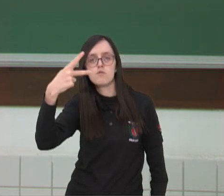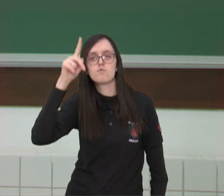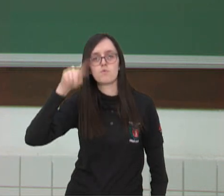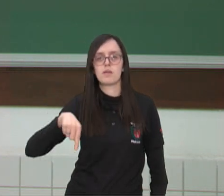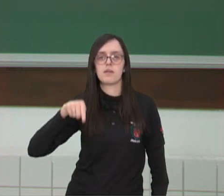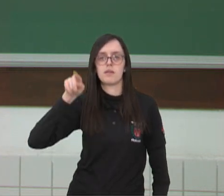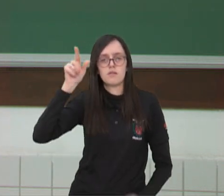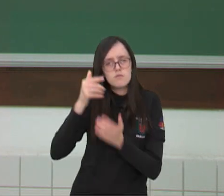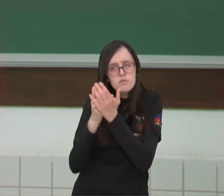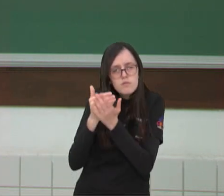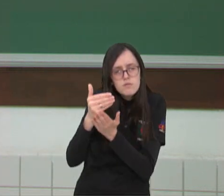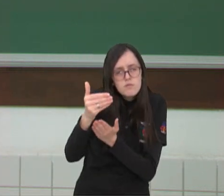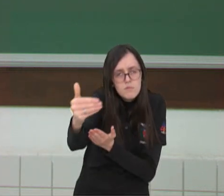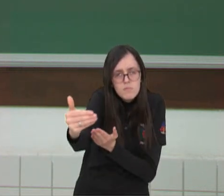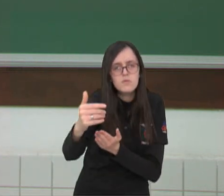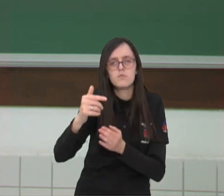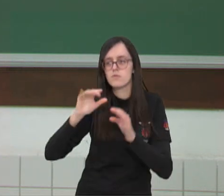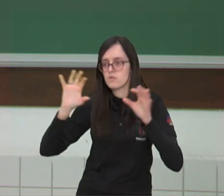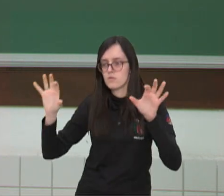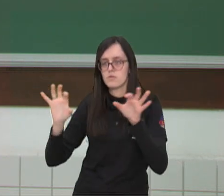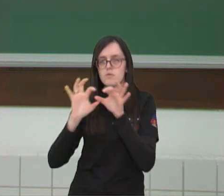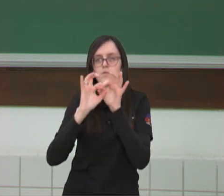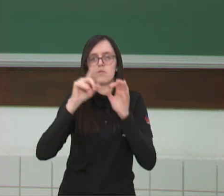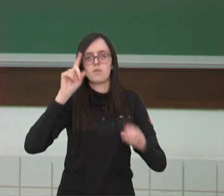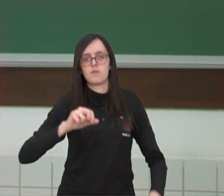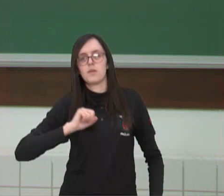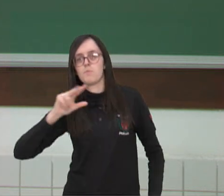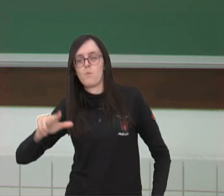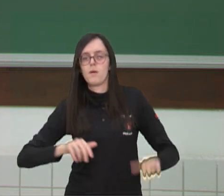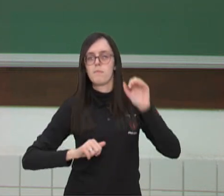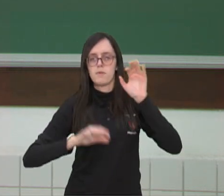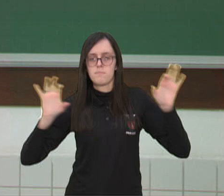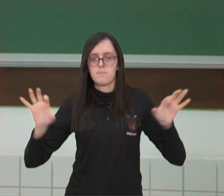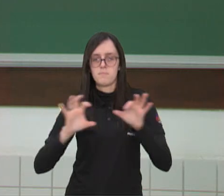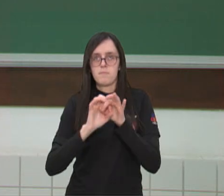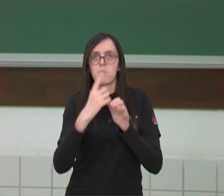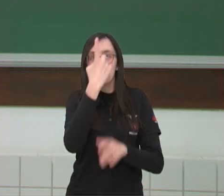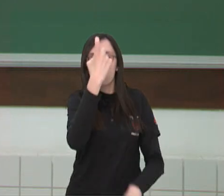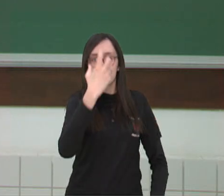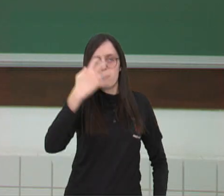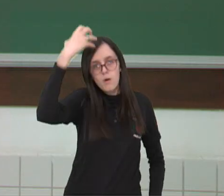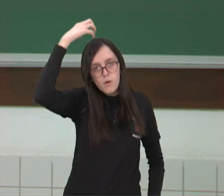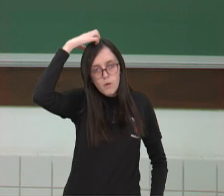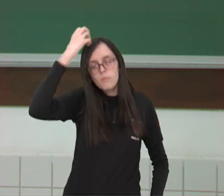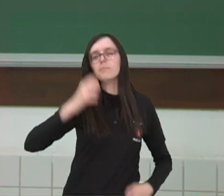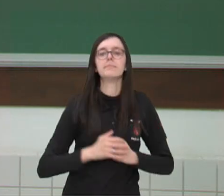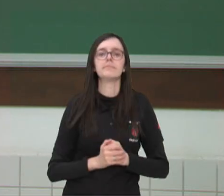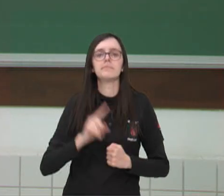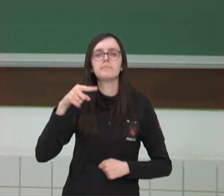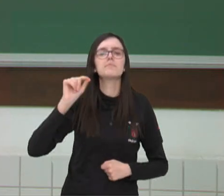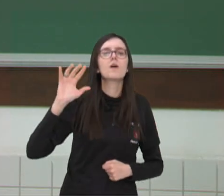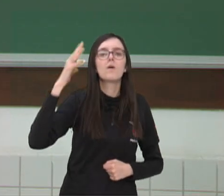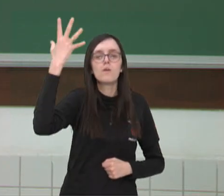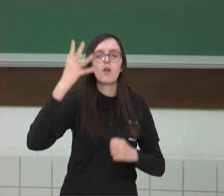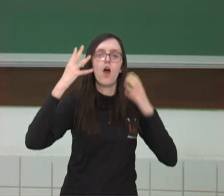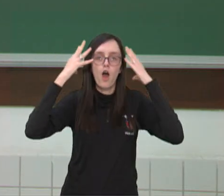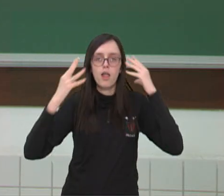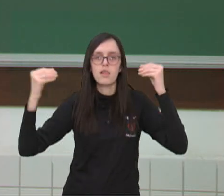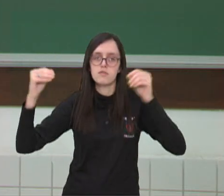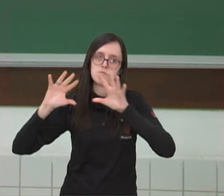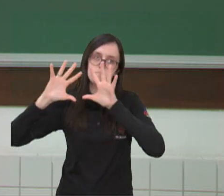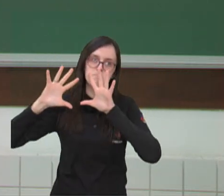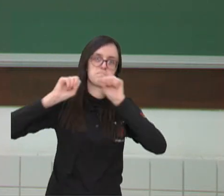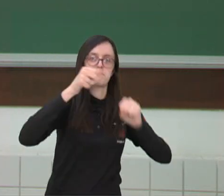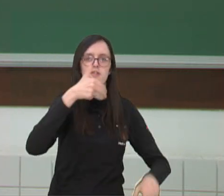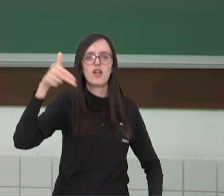Portugal. Lembrou disso? União Ibérica. E daí uma das consequências é a invasão holandesa no Nordeste, no litoral do Nordeste.